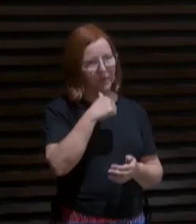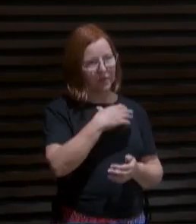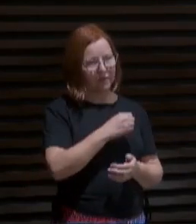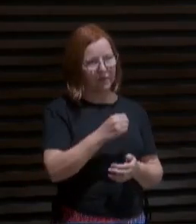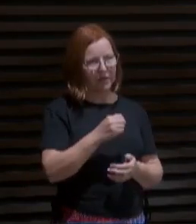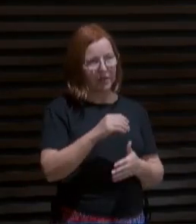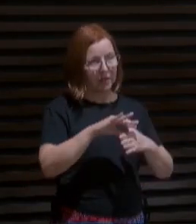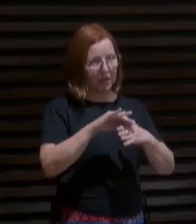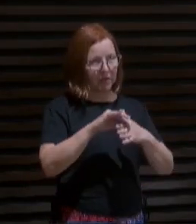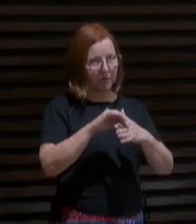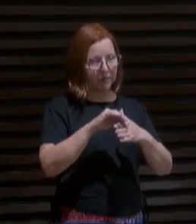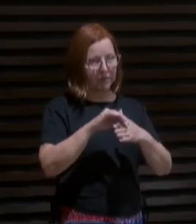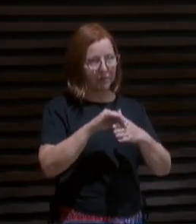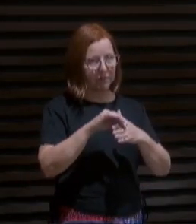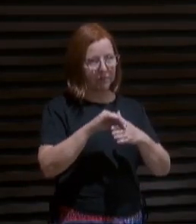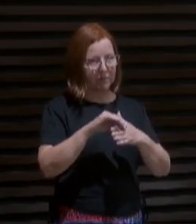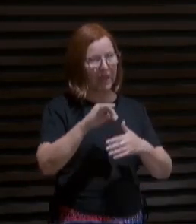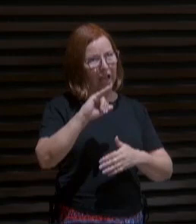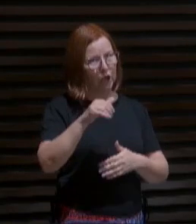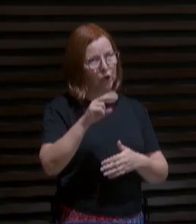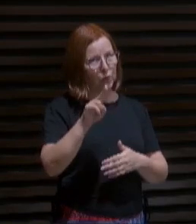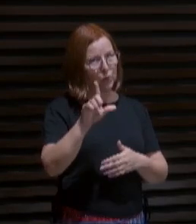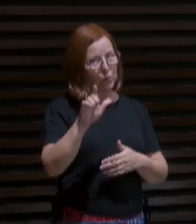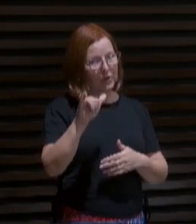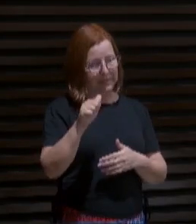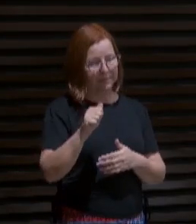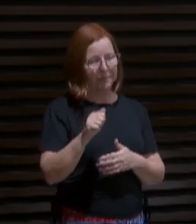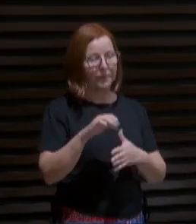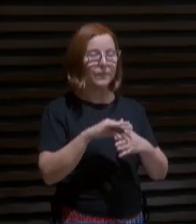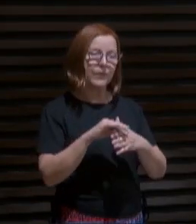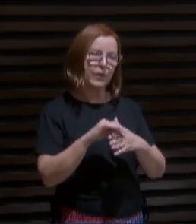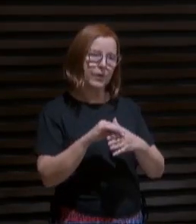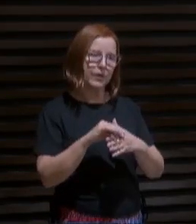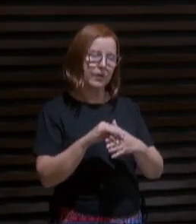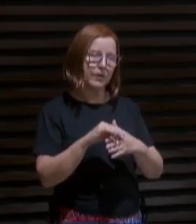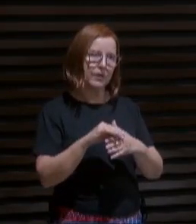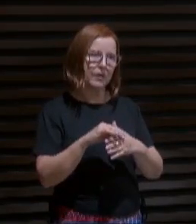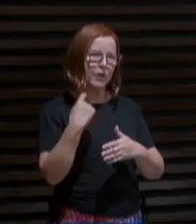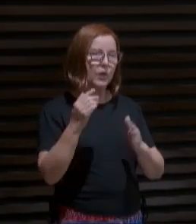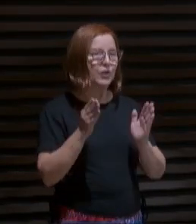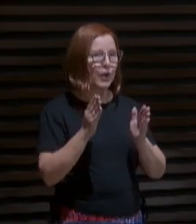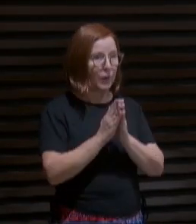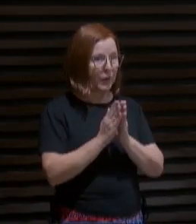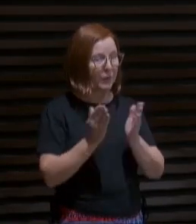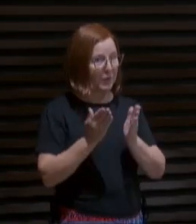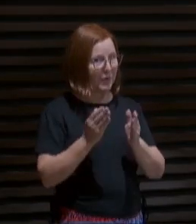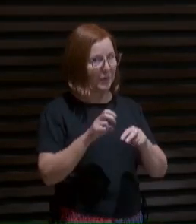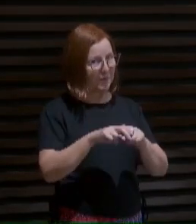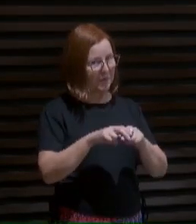doença, a Júlia, nós oramos por ela aqui, e ele disse,